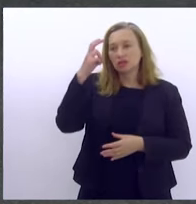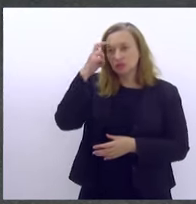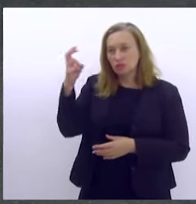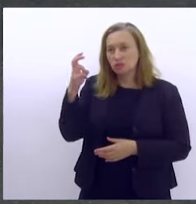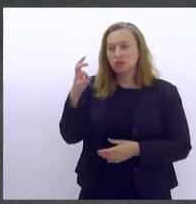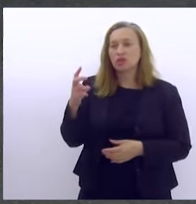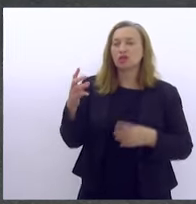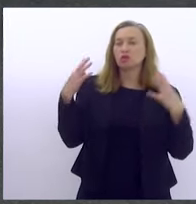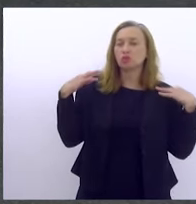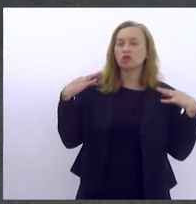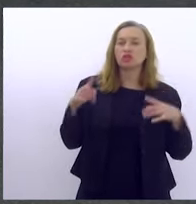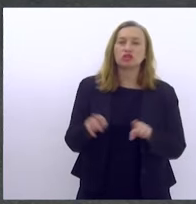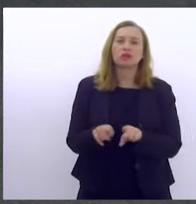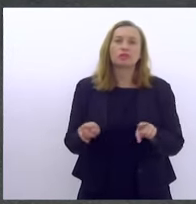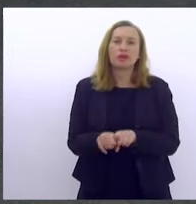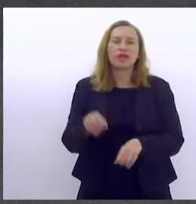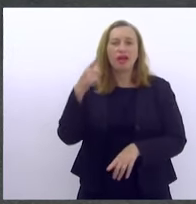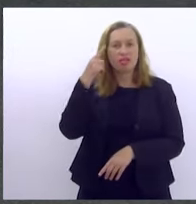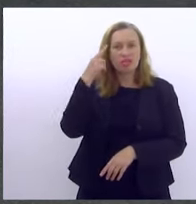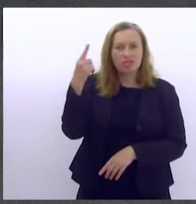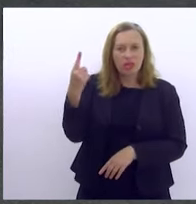também. A ideia